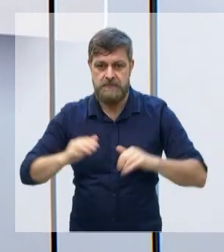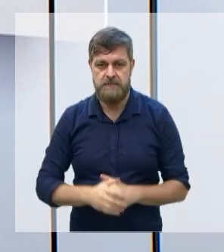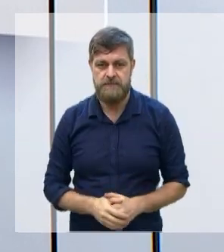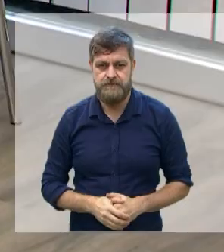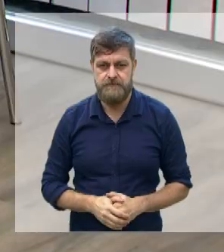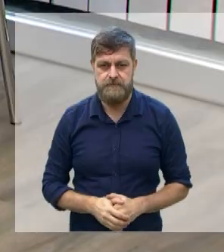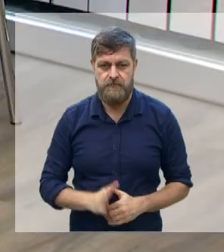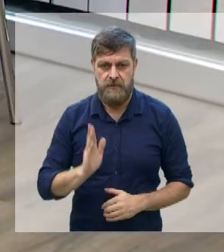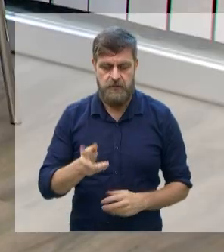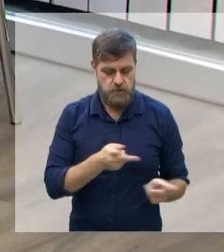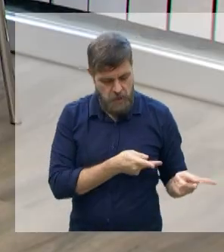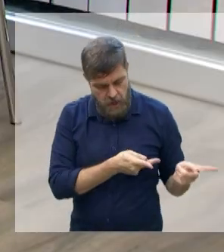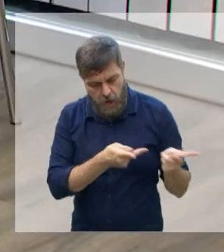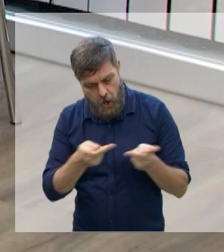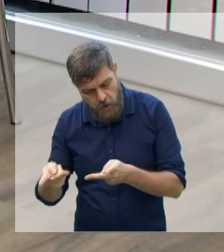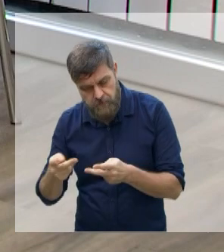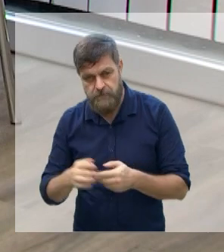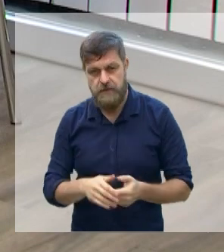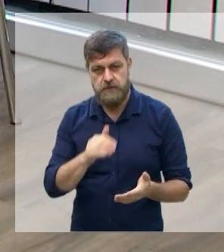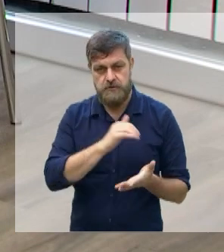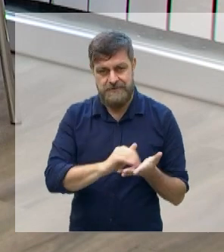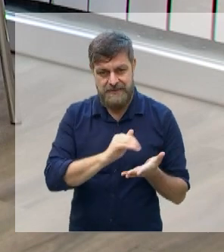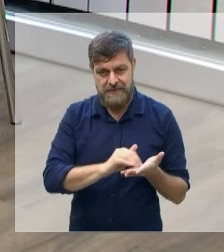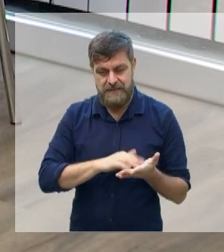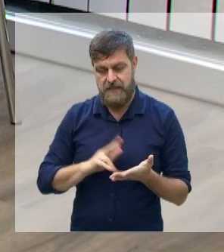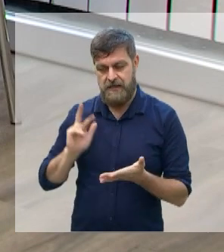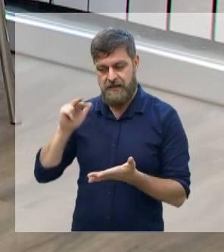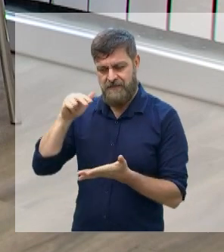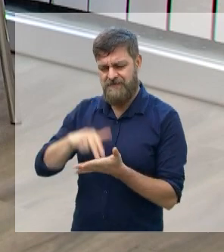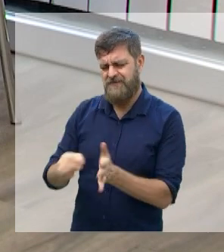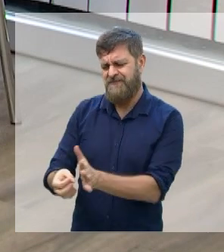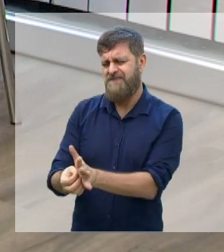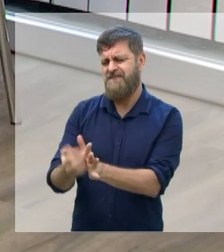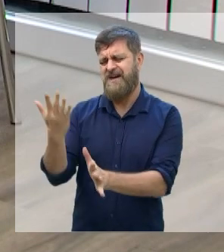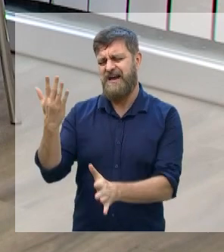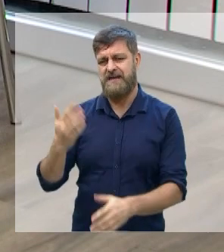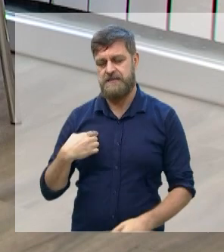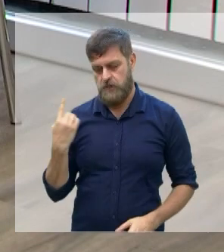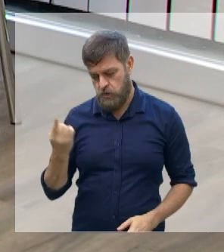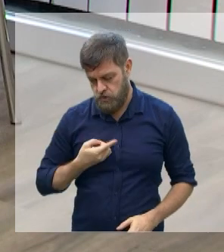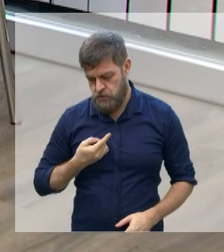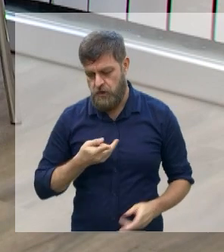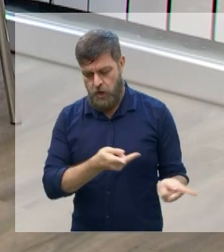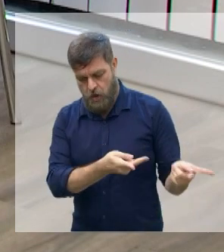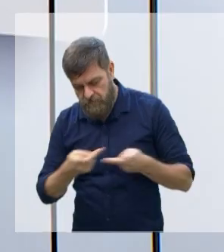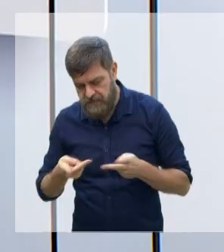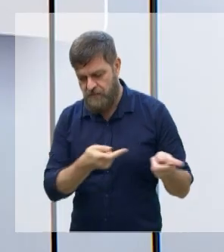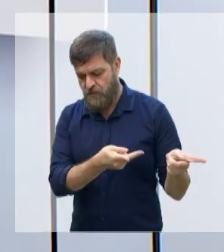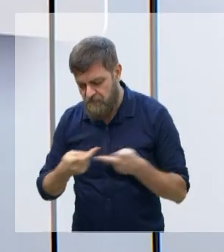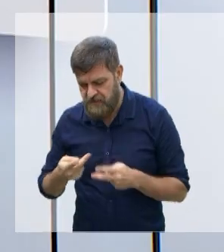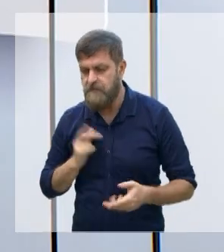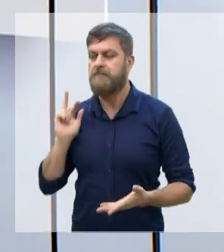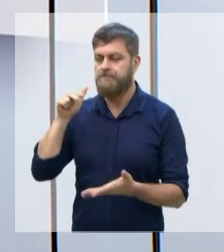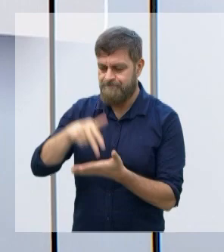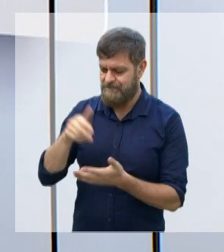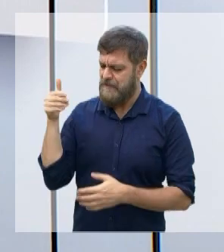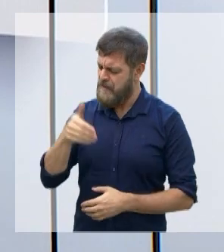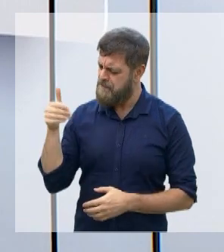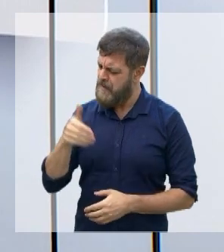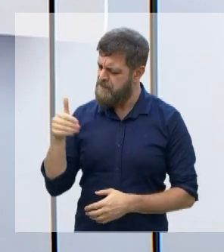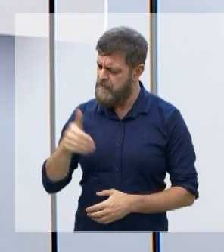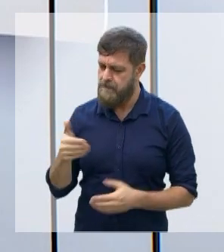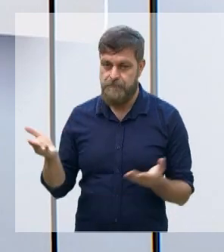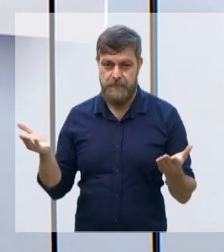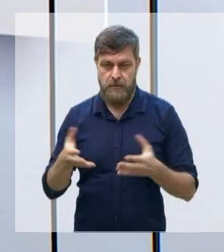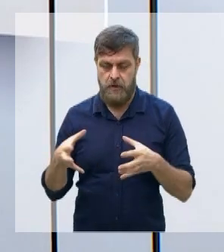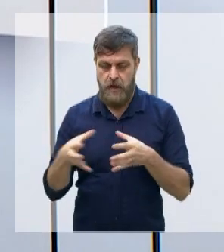tendo já antecipadamente o convite ao secretário que veio por diversas vezes aqui a convite da comissão especial de estudos mas a comissão agora